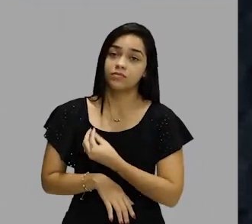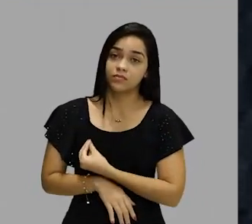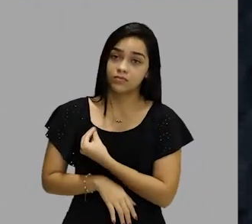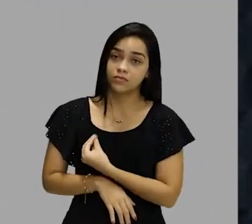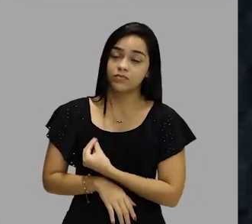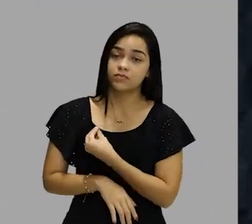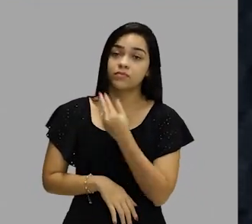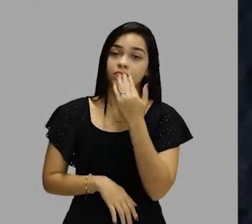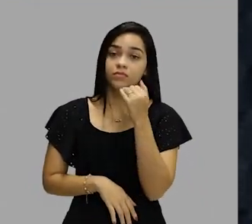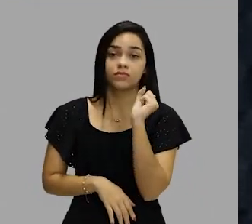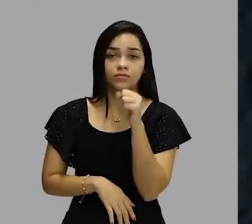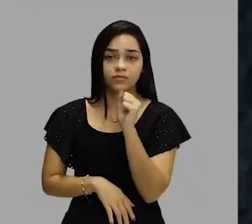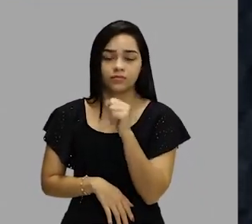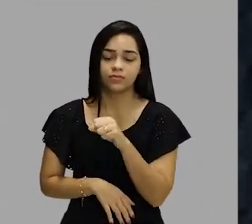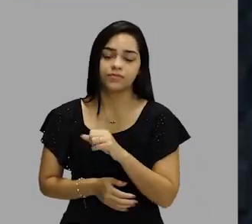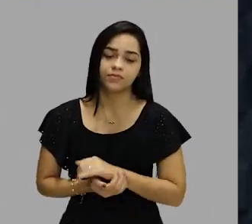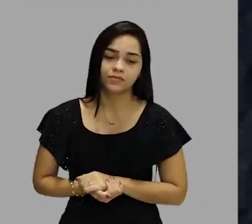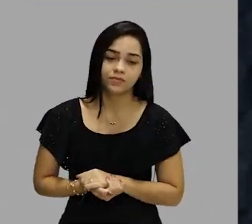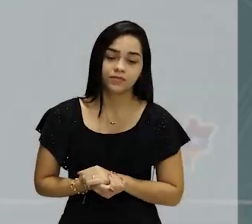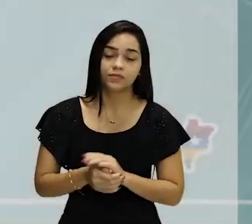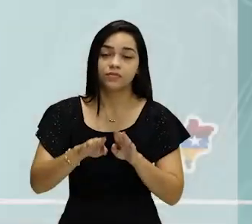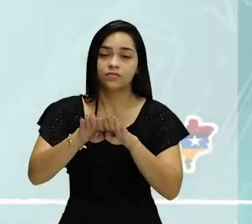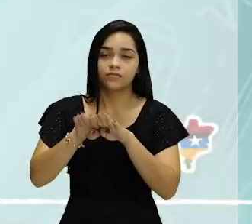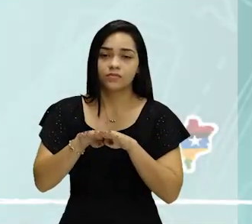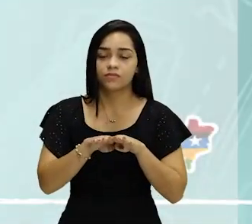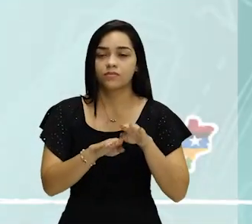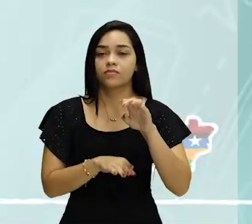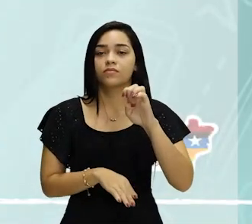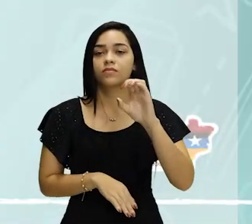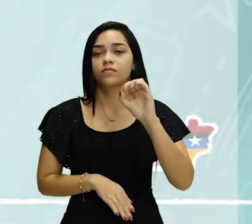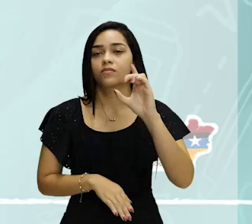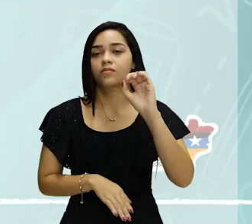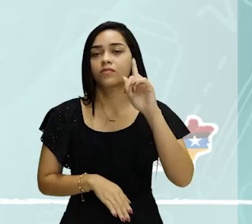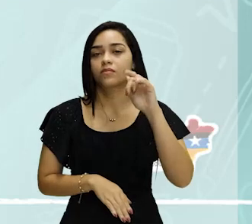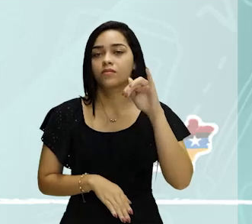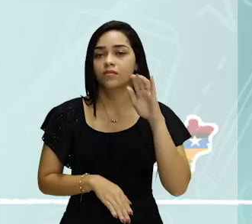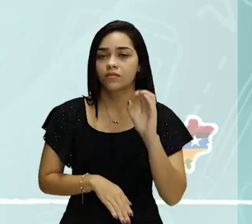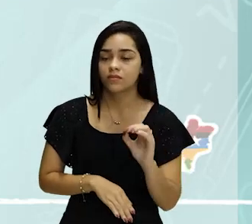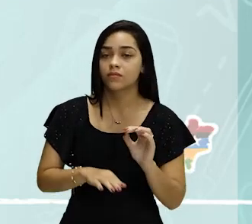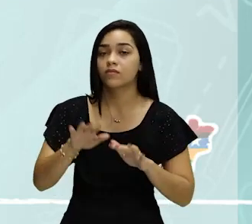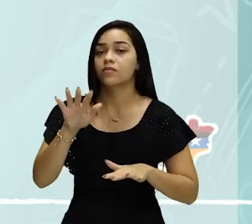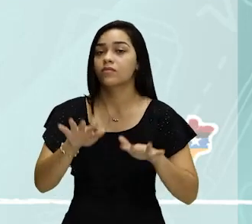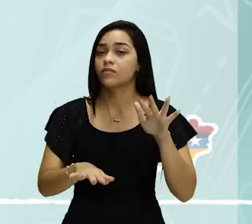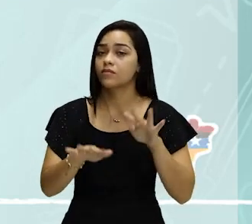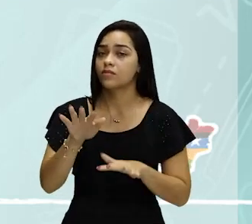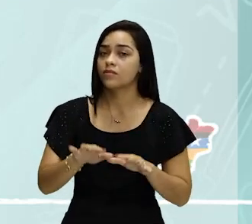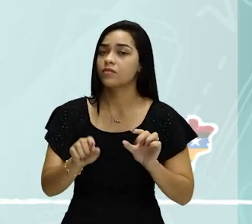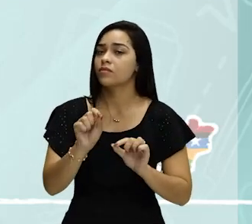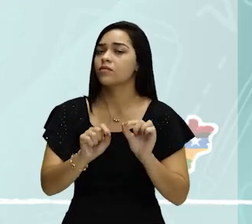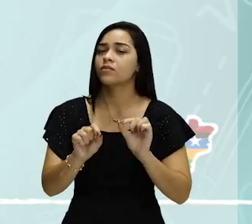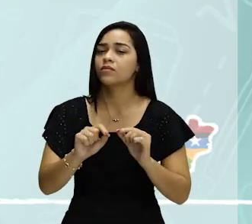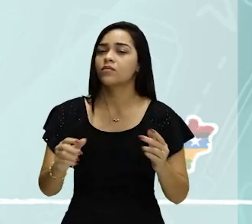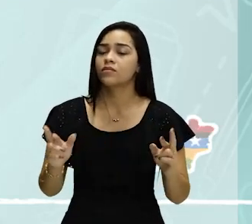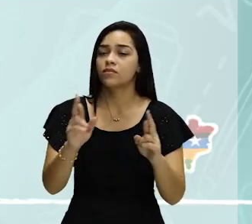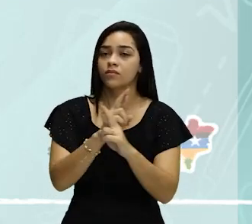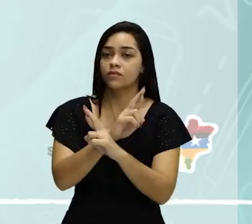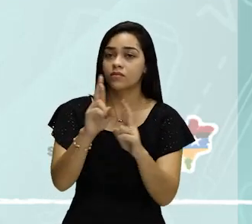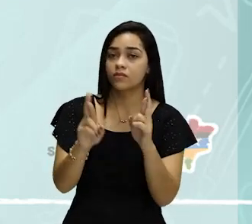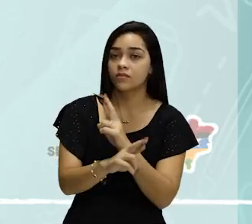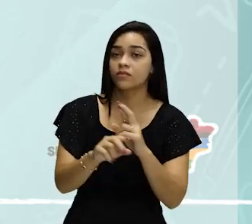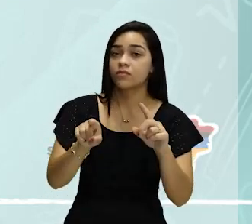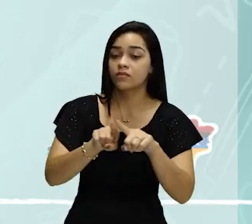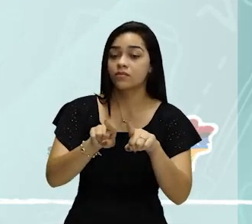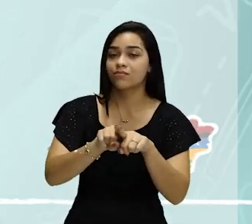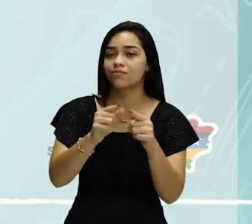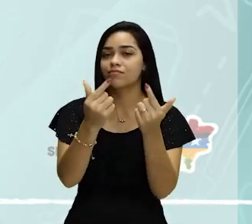outro, né? Então, o equilíbrio ecológico, ele depende dessas relações e de muitas